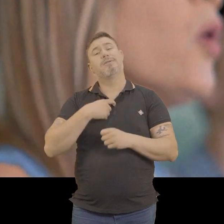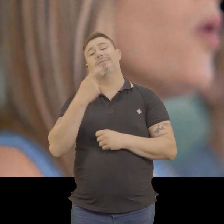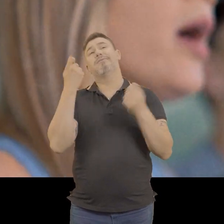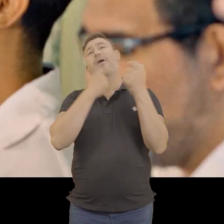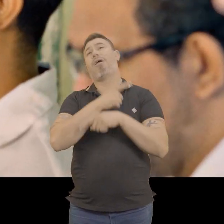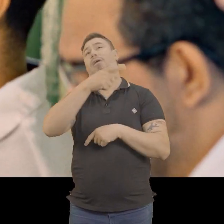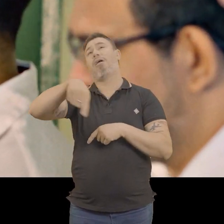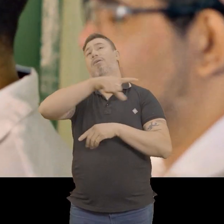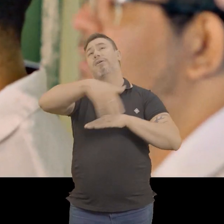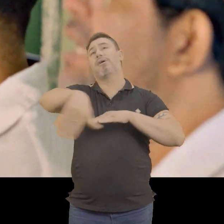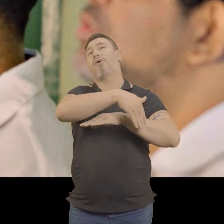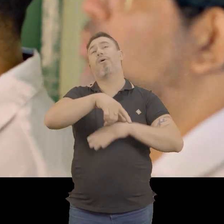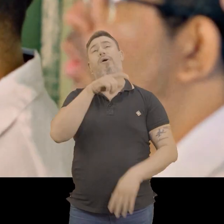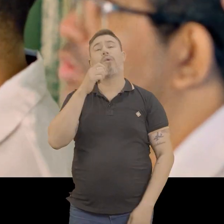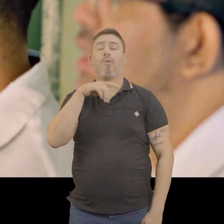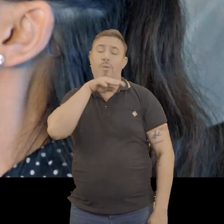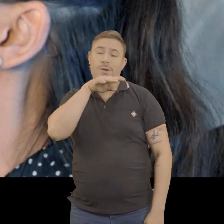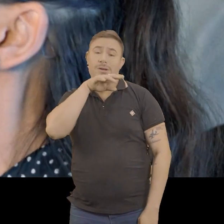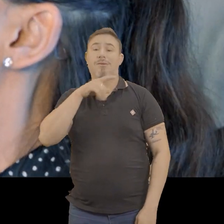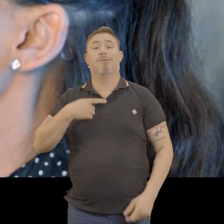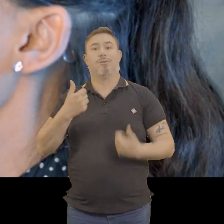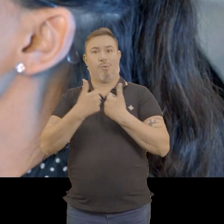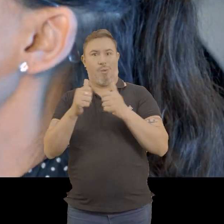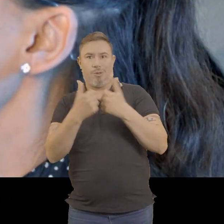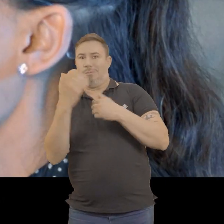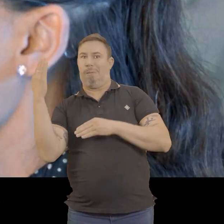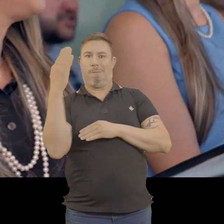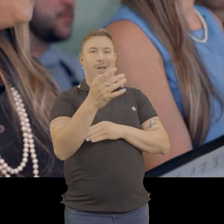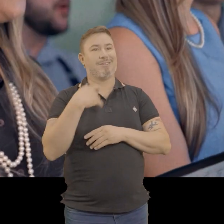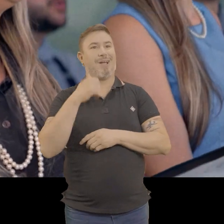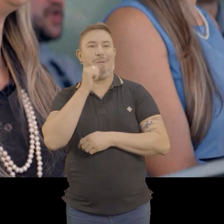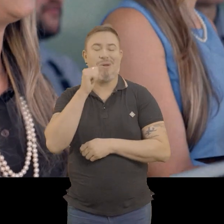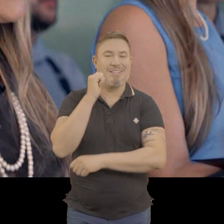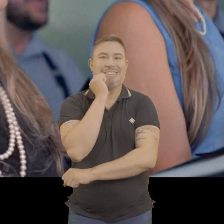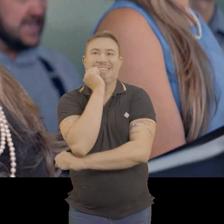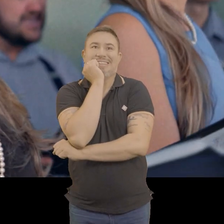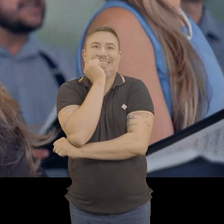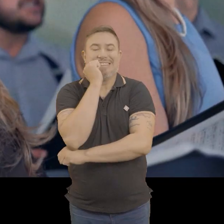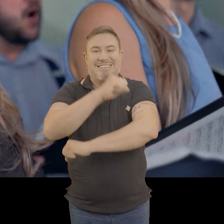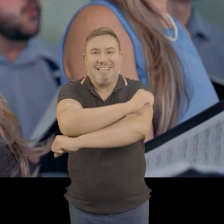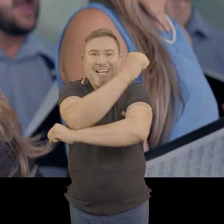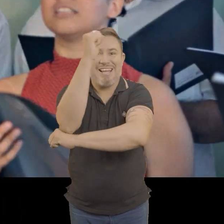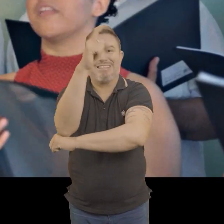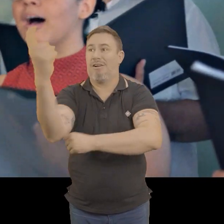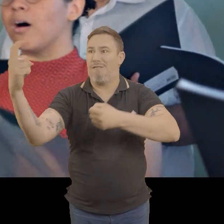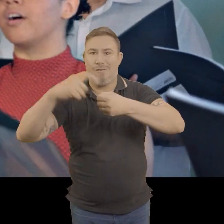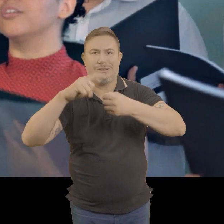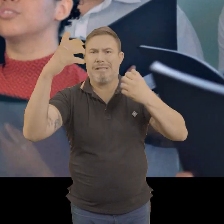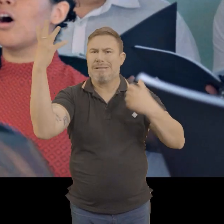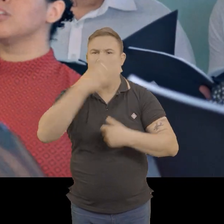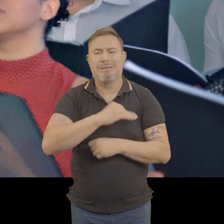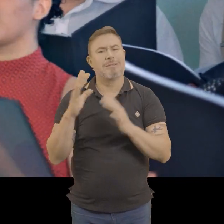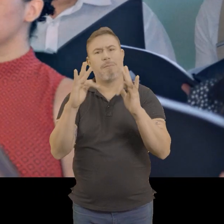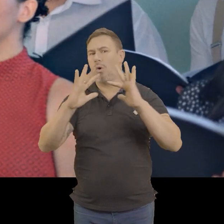esta rua é uma desgraça. Se o bonde passa, estão na janela. Se o bonde volta, e estão elas.